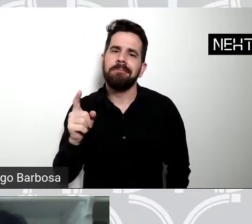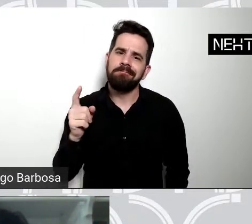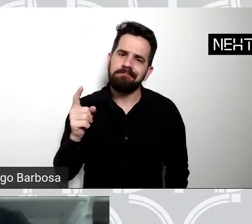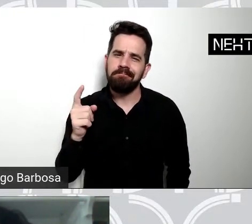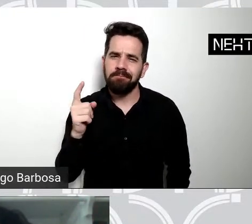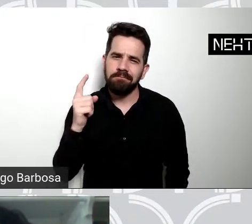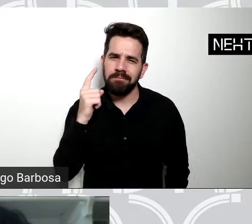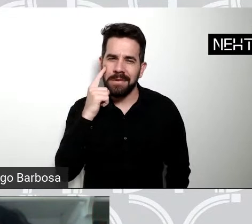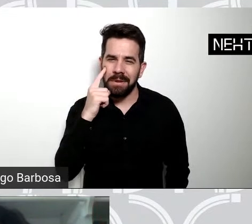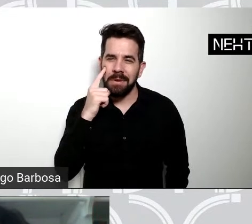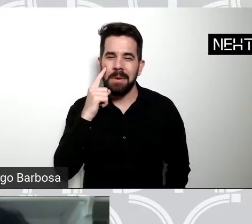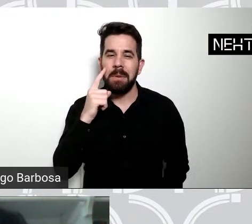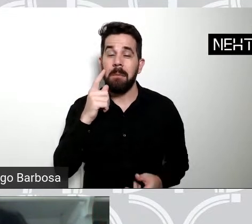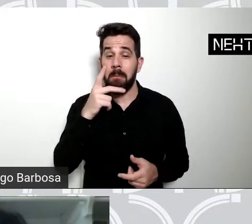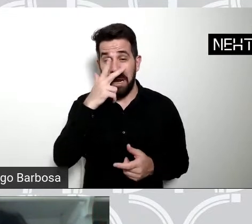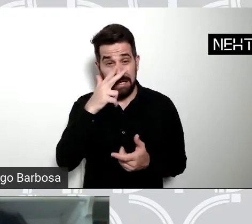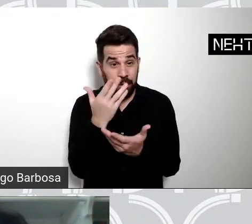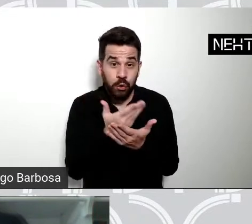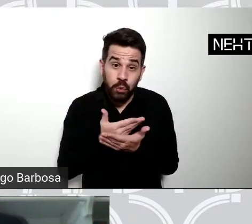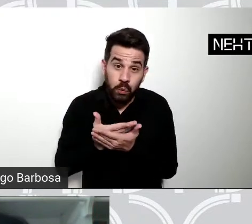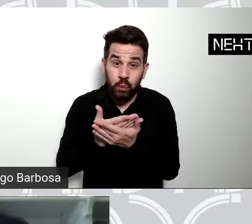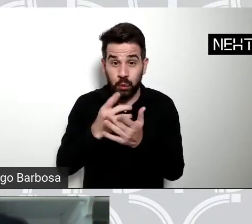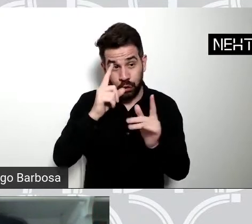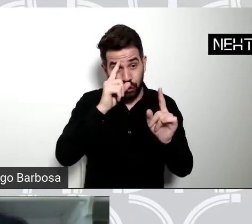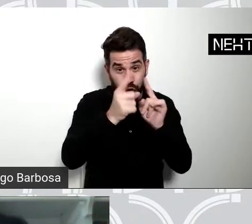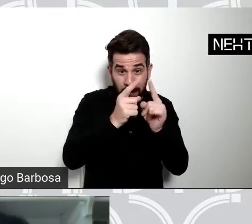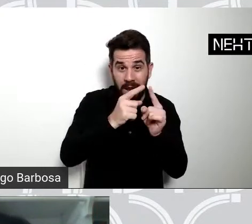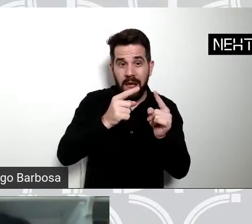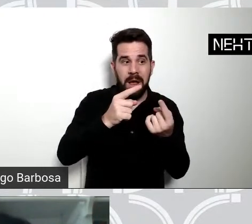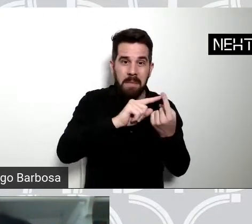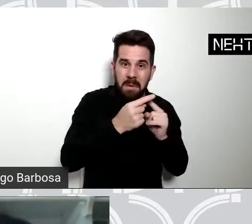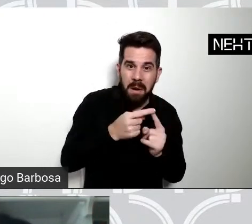estuda dialeticamente a nossa história.